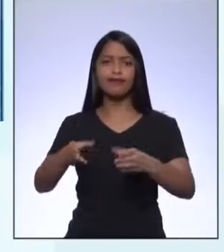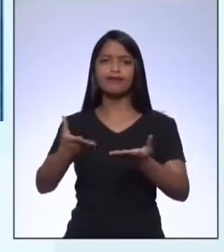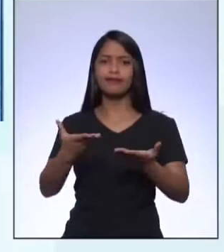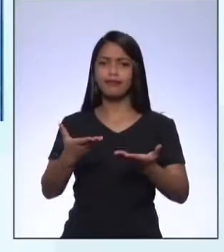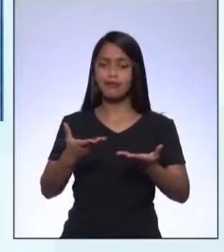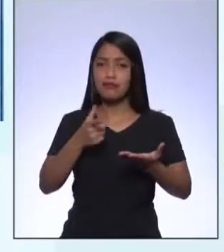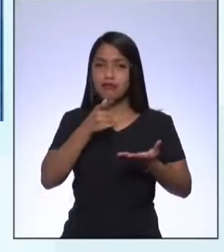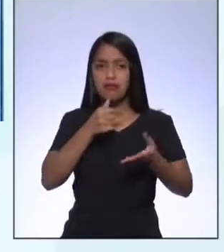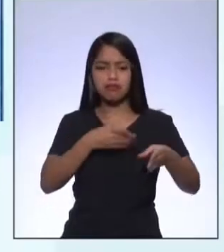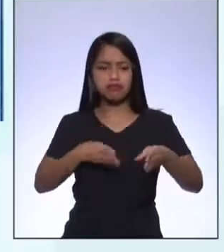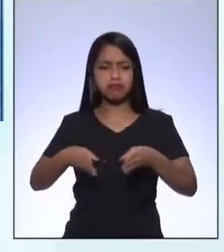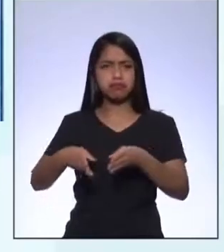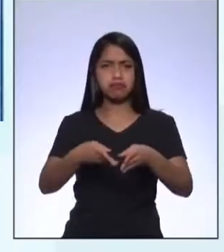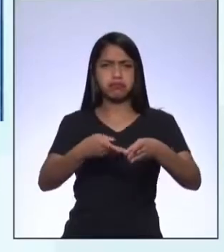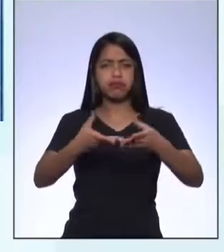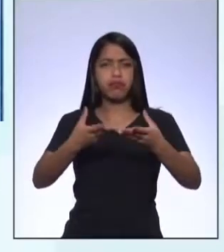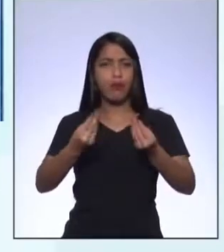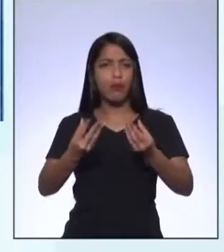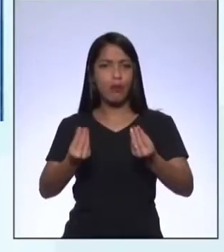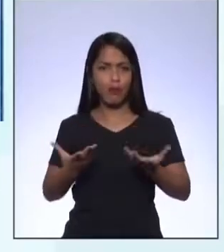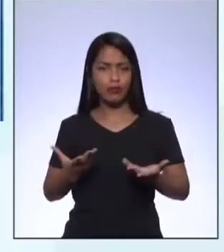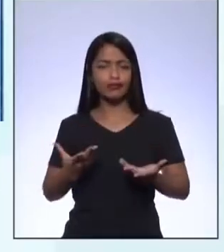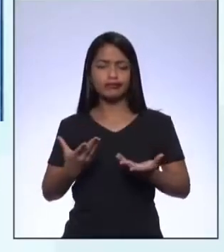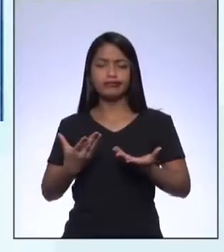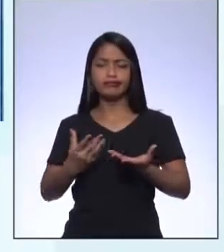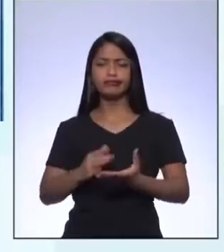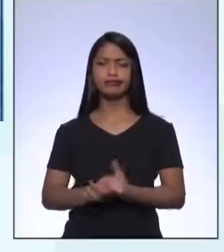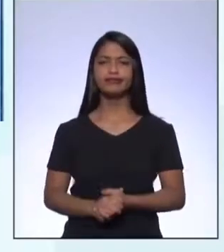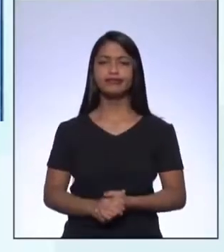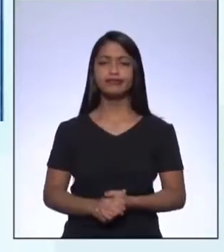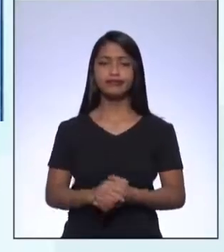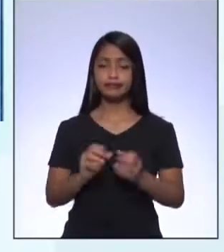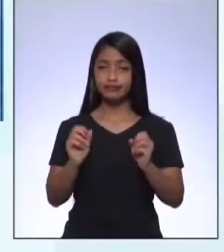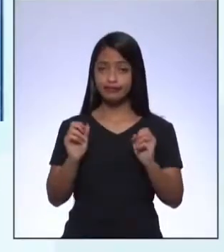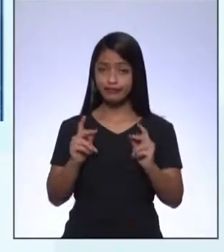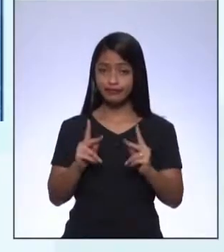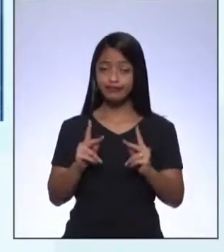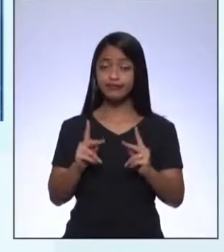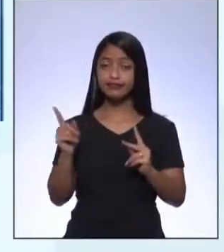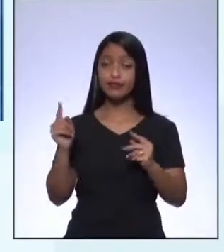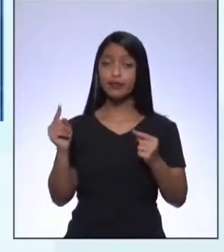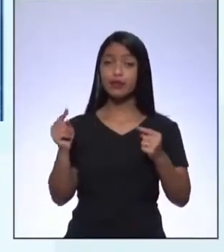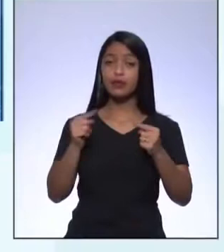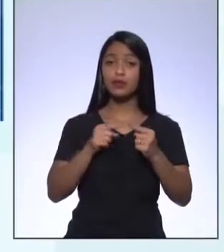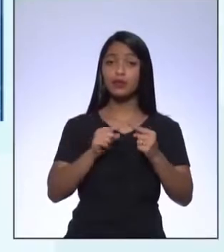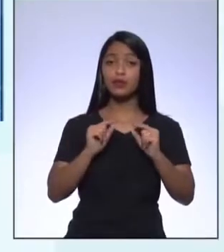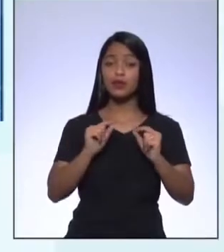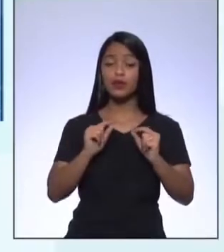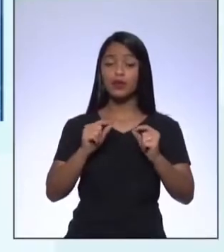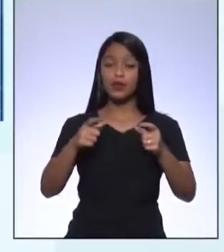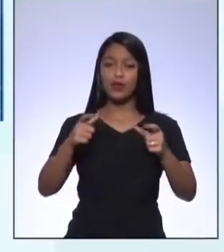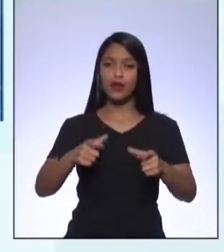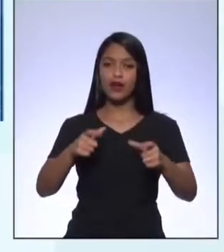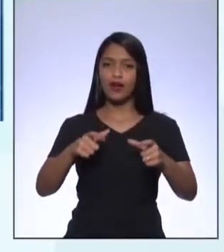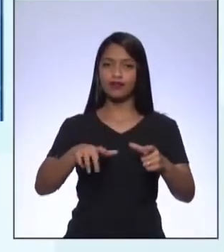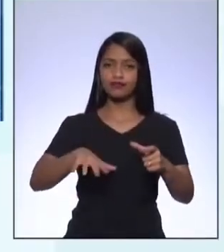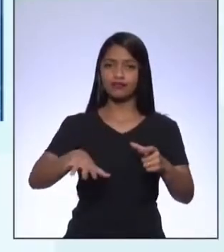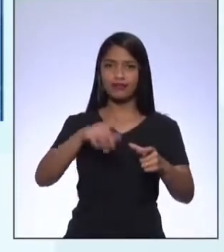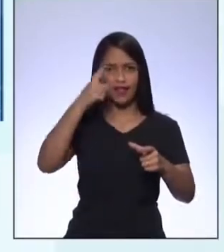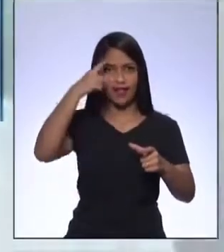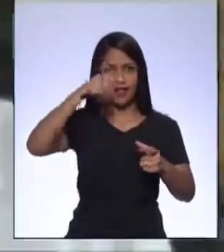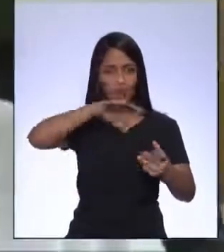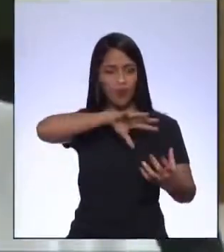de água, etc. e tal. Tá ok? Isso está diretamente ligado com a localização ali no